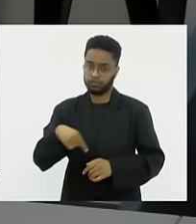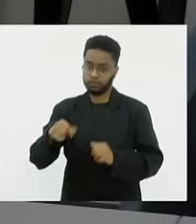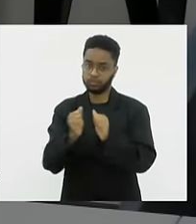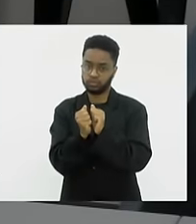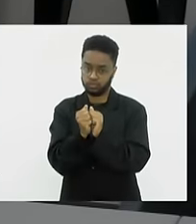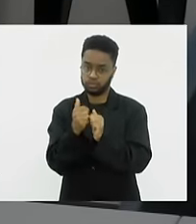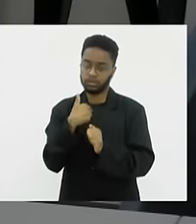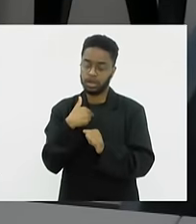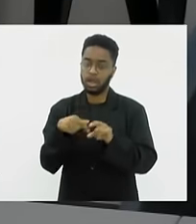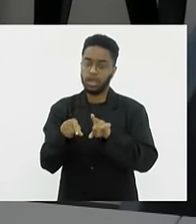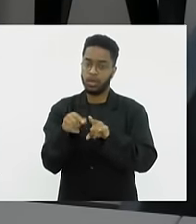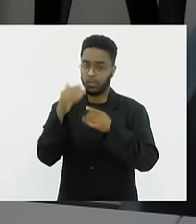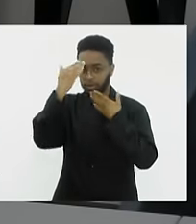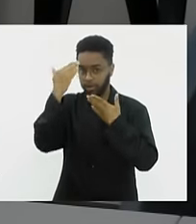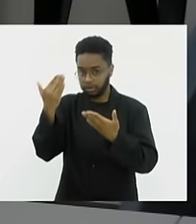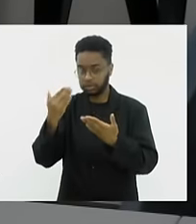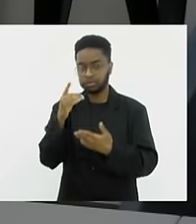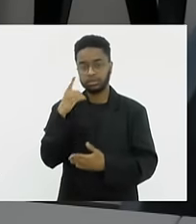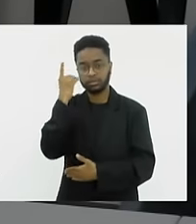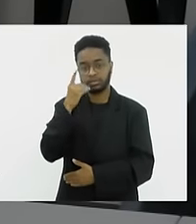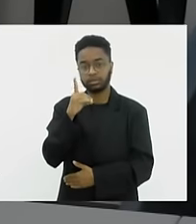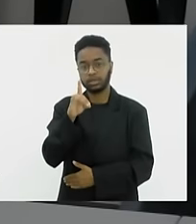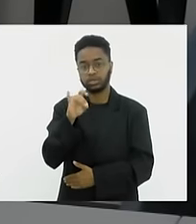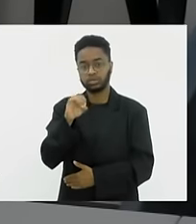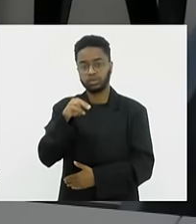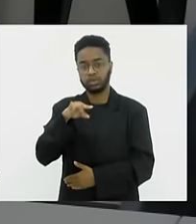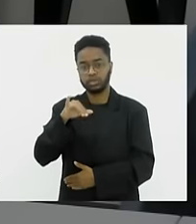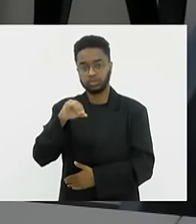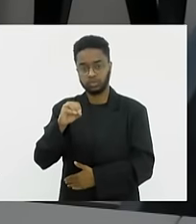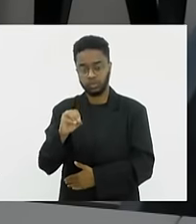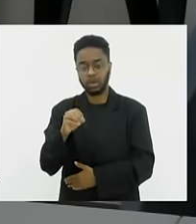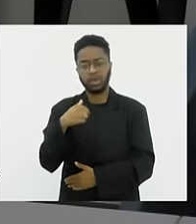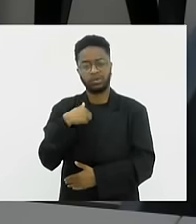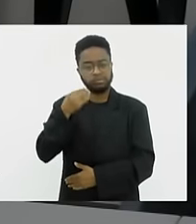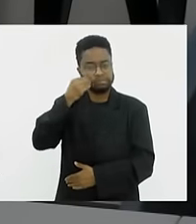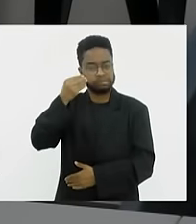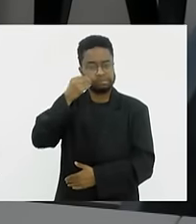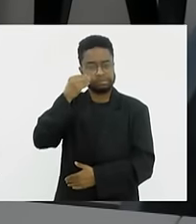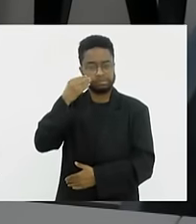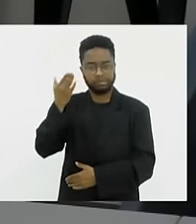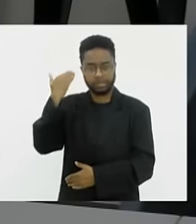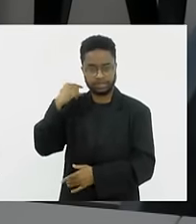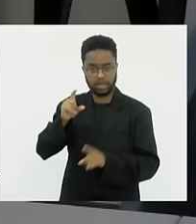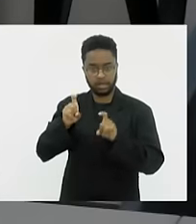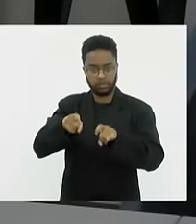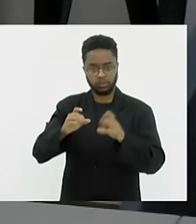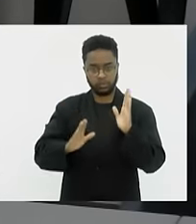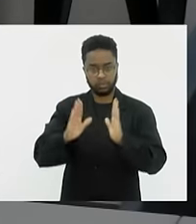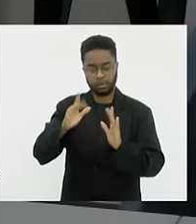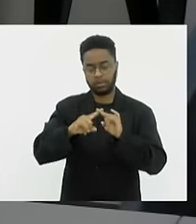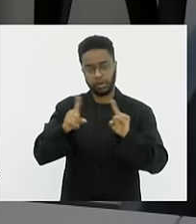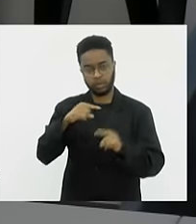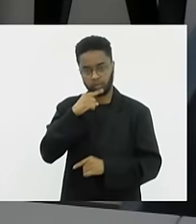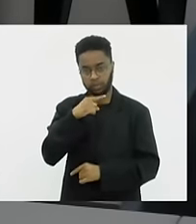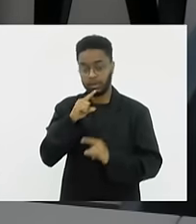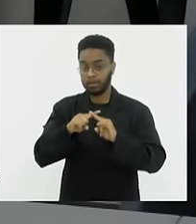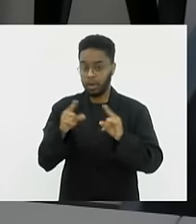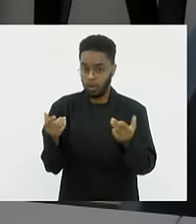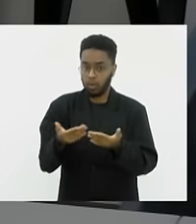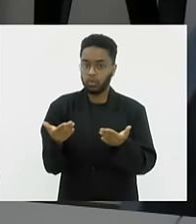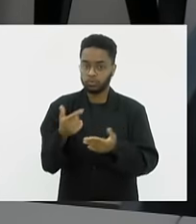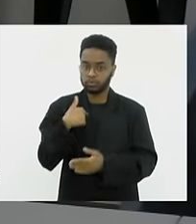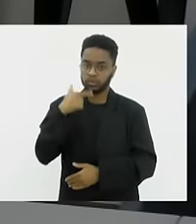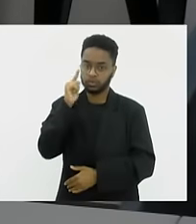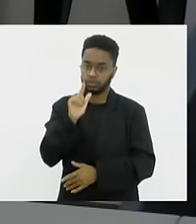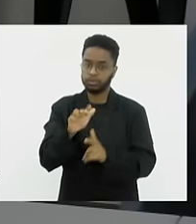nobre deputado Dionísio Lins, numa inspeção que eu tentei tanto no mandato passado e não consegui. Mas hoje, através do